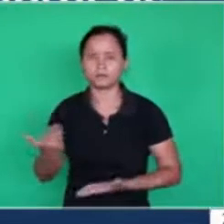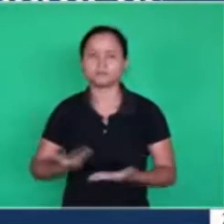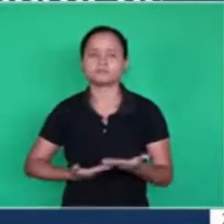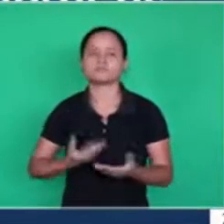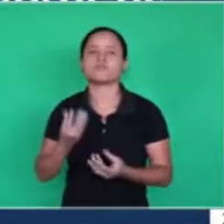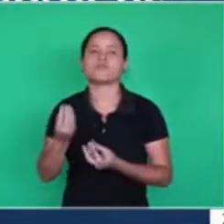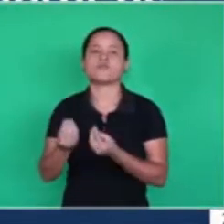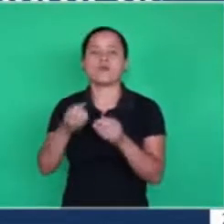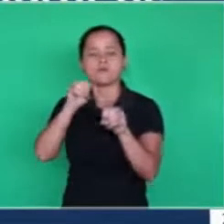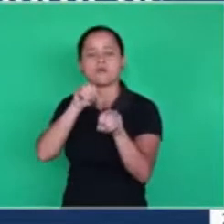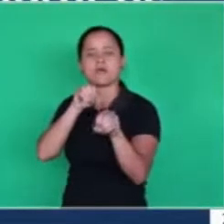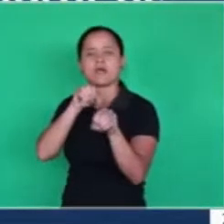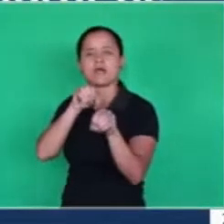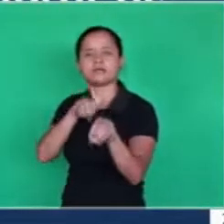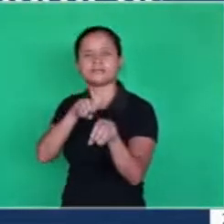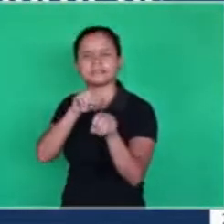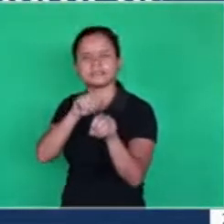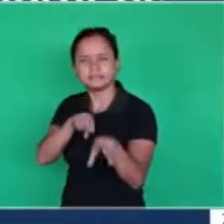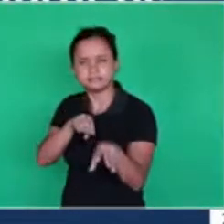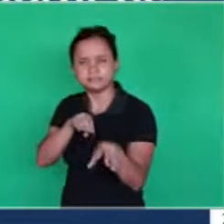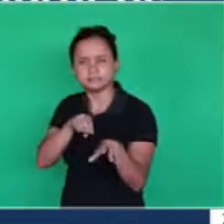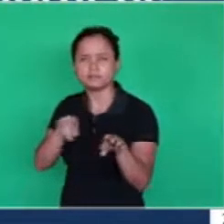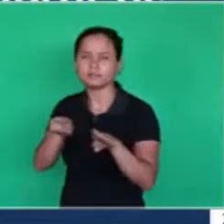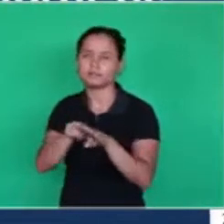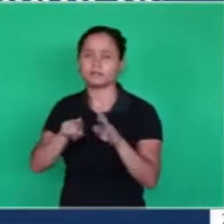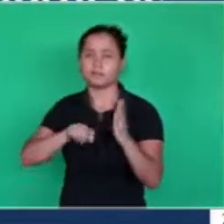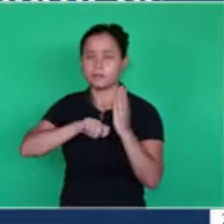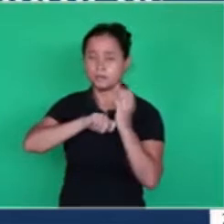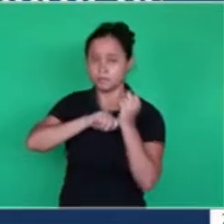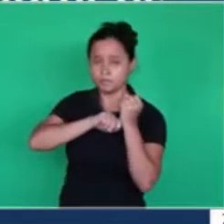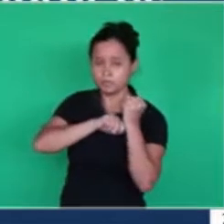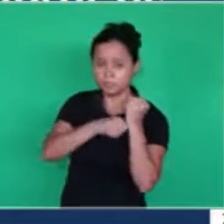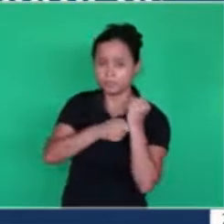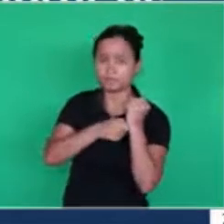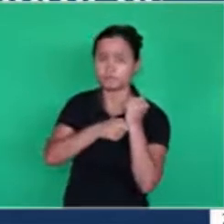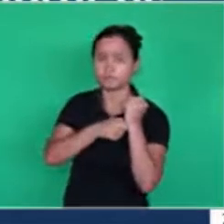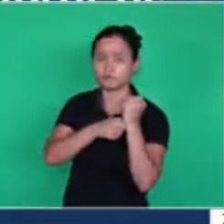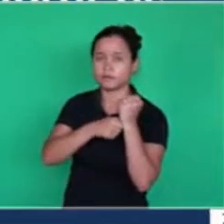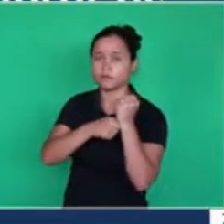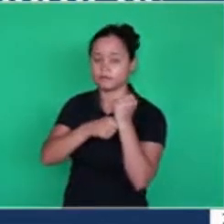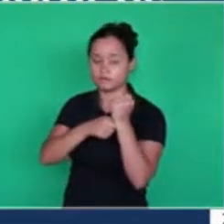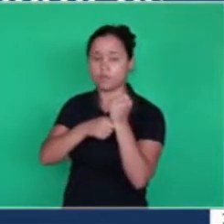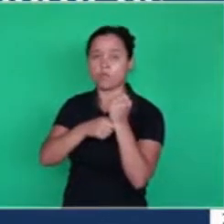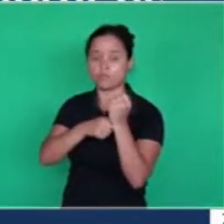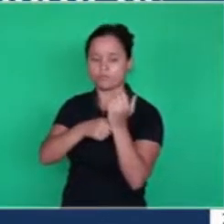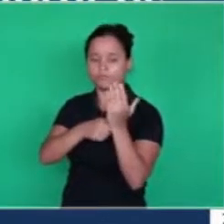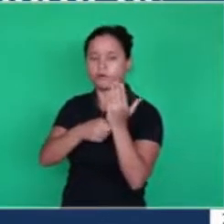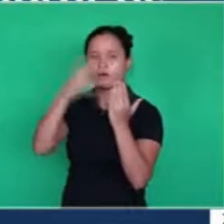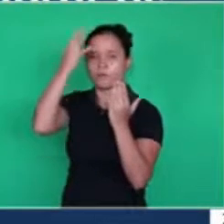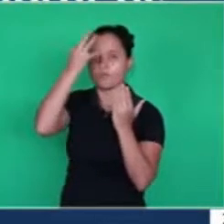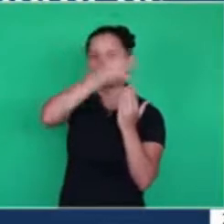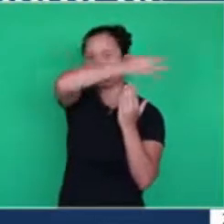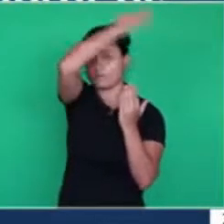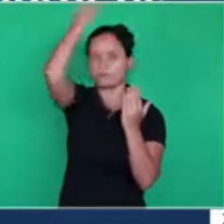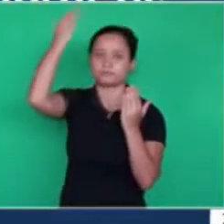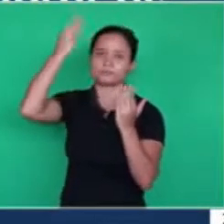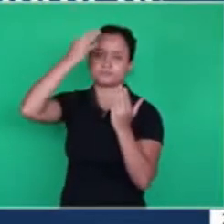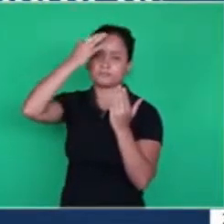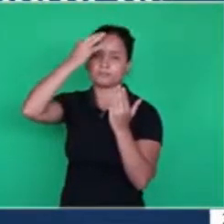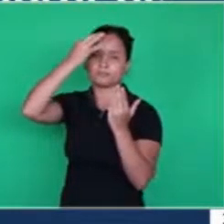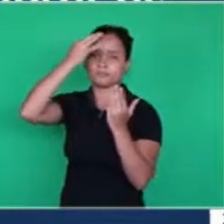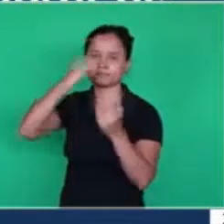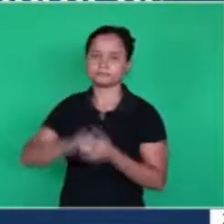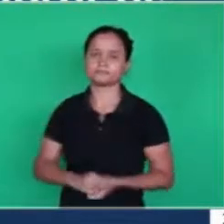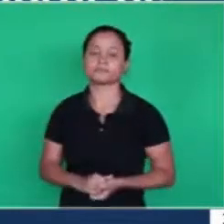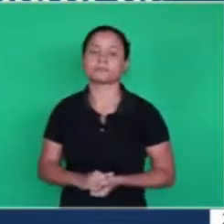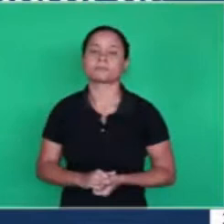ensinos e mistérios, iluminados pelo Espírito Santo. Essa palavra